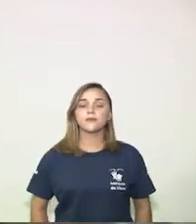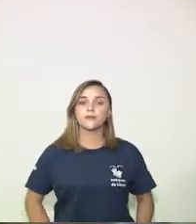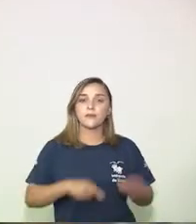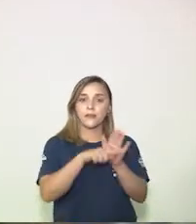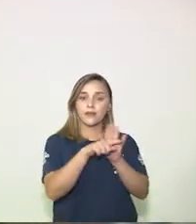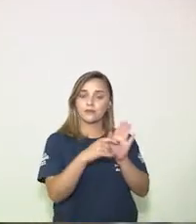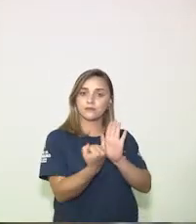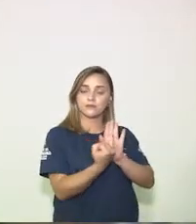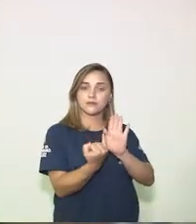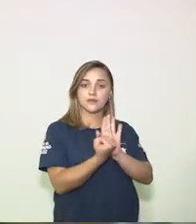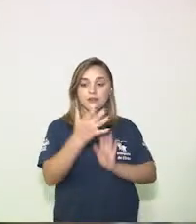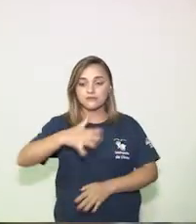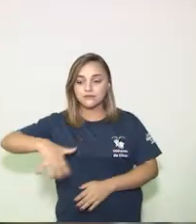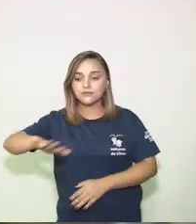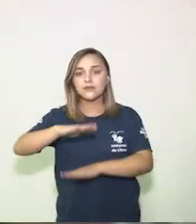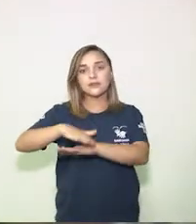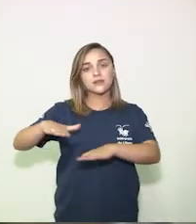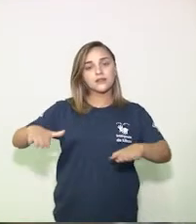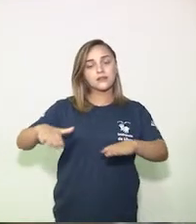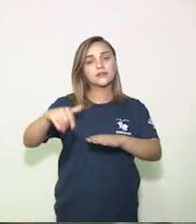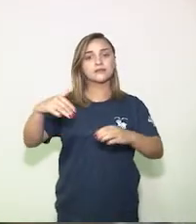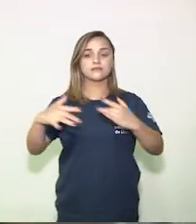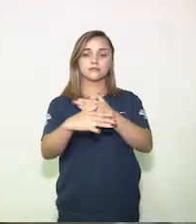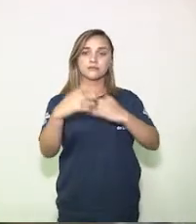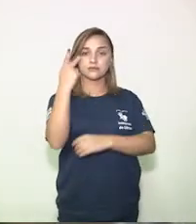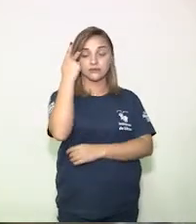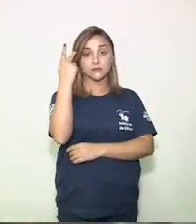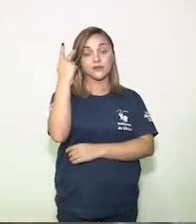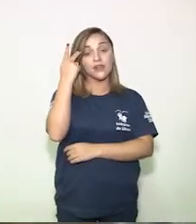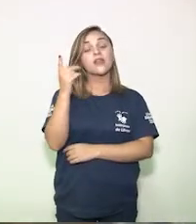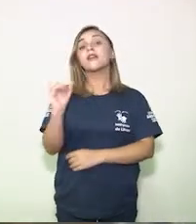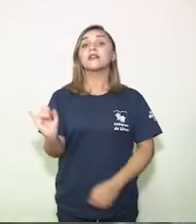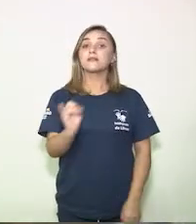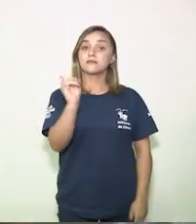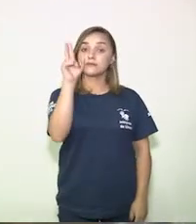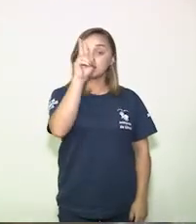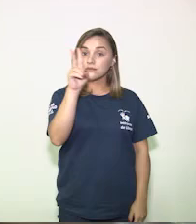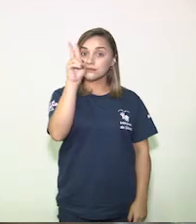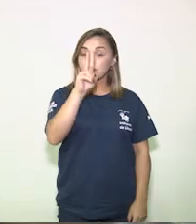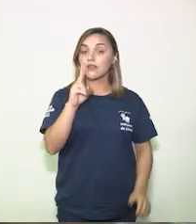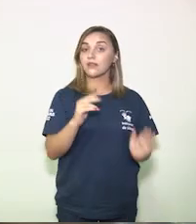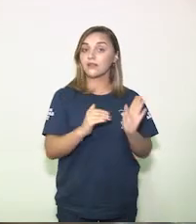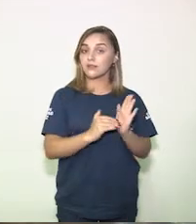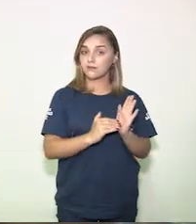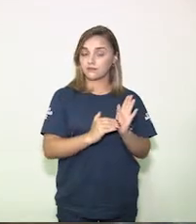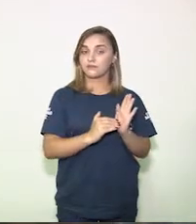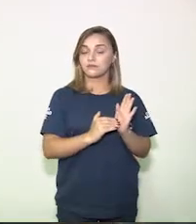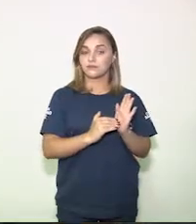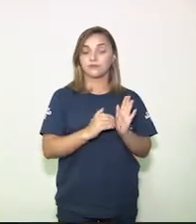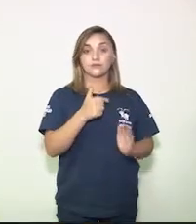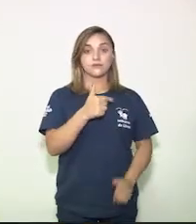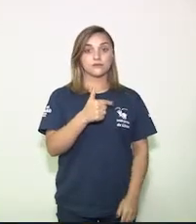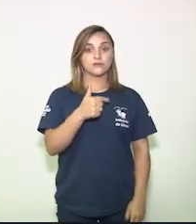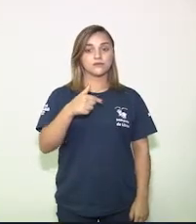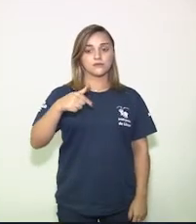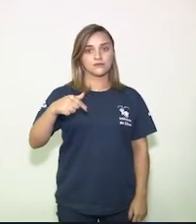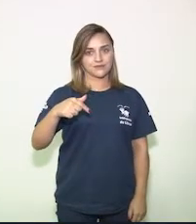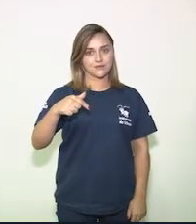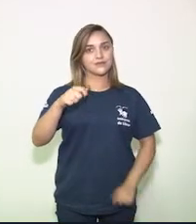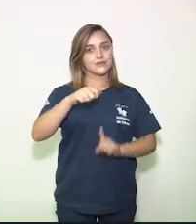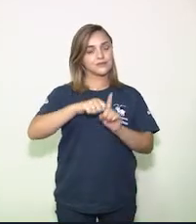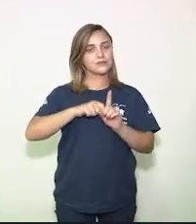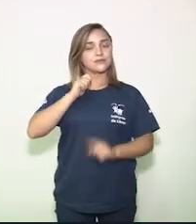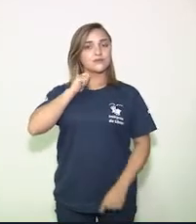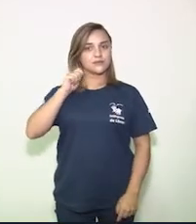de crianças na cidade. Então, é importante lembrar que até 26,